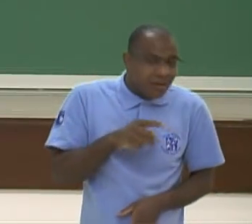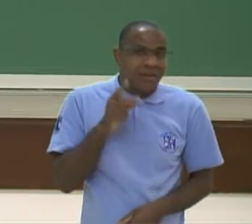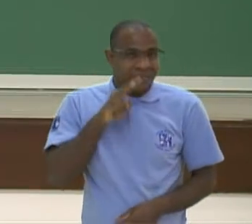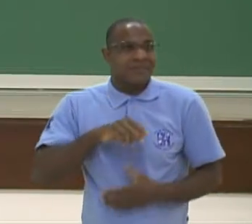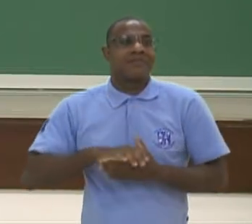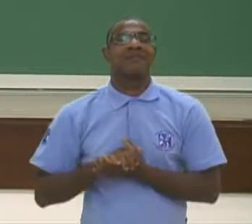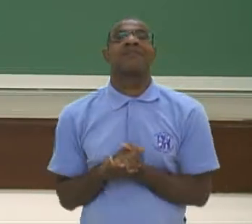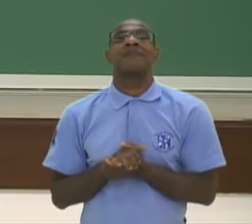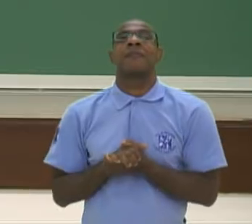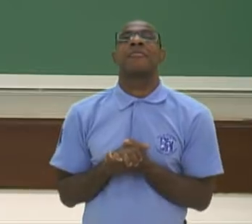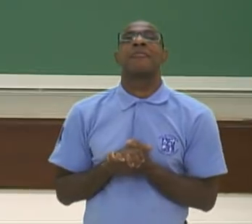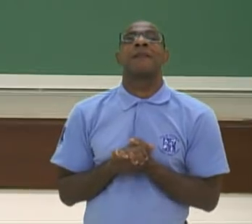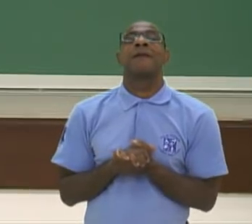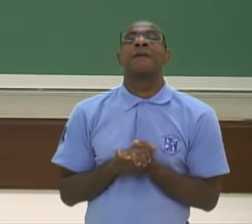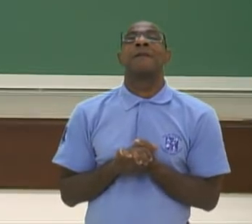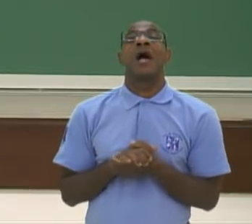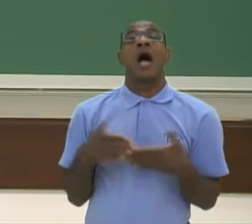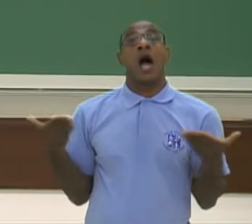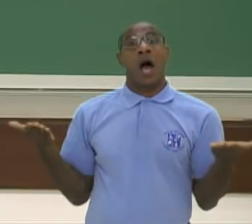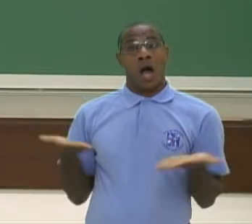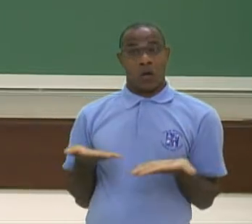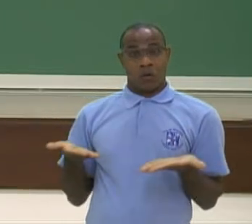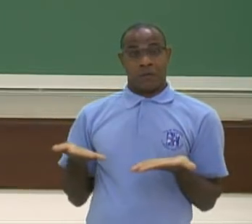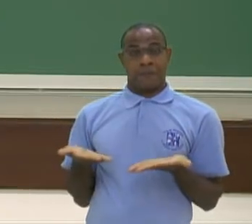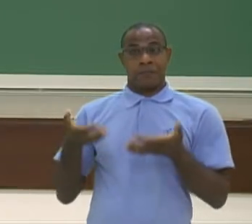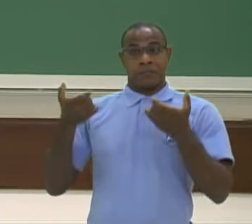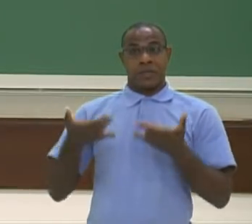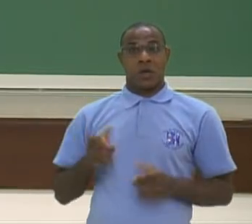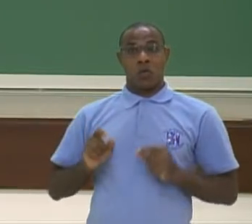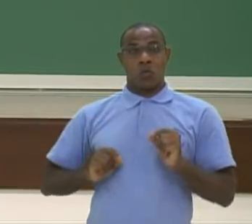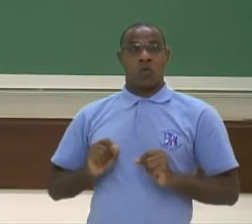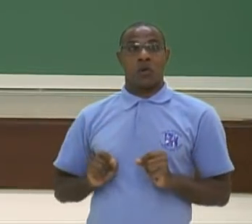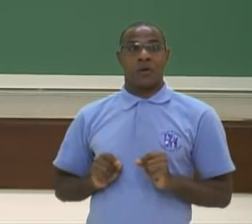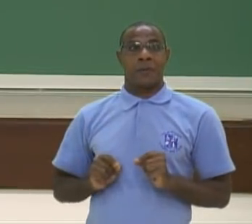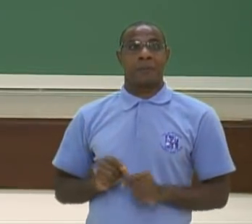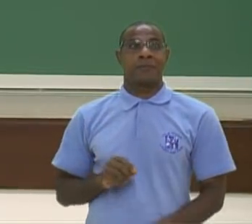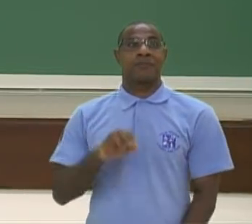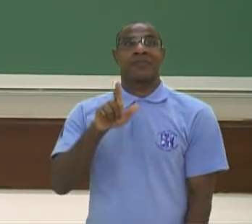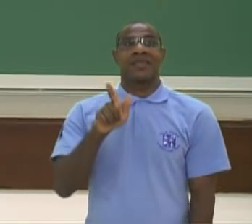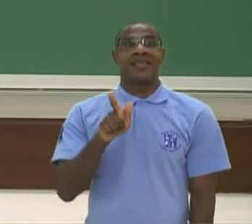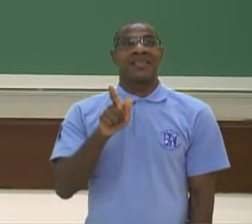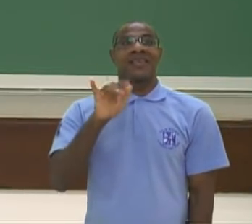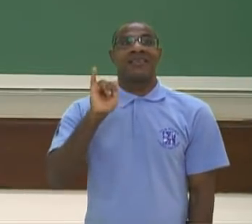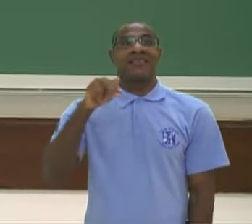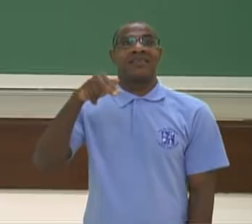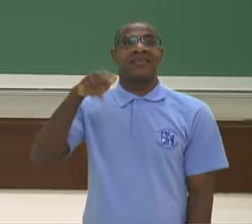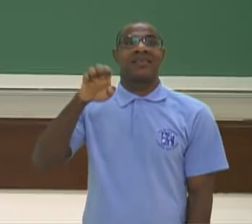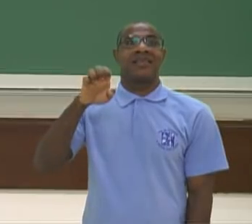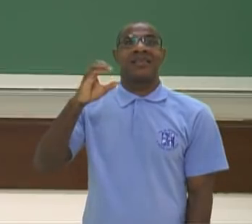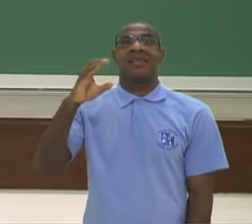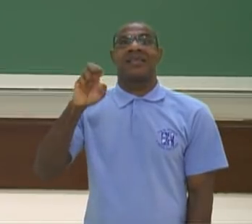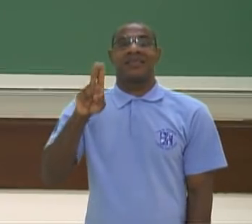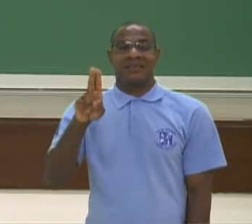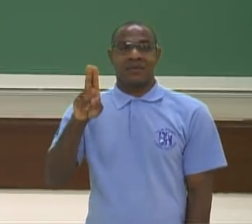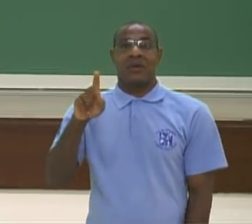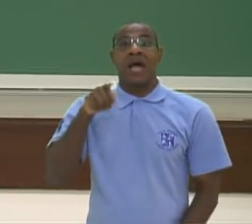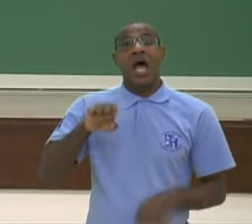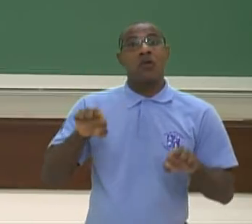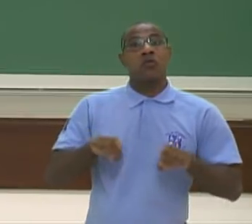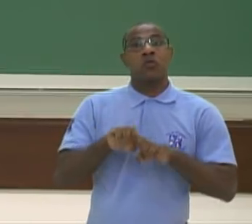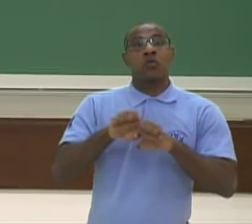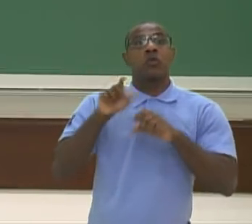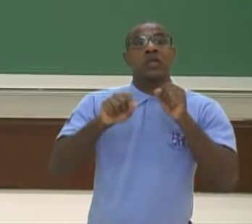suas plantas. Agora, a gente vai falar do gineceu, que é a estrutura que vai